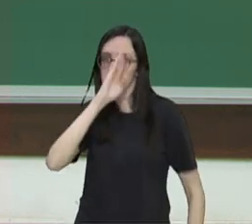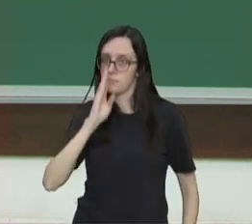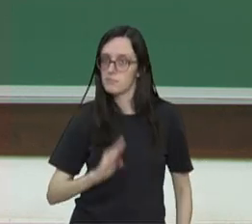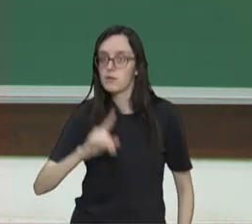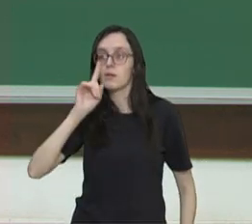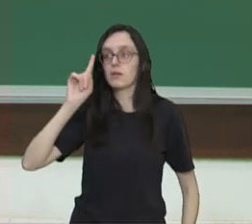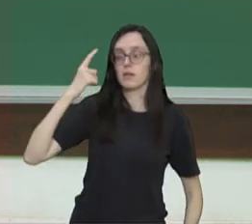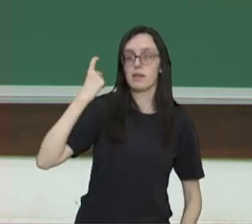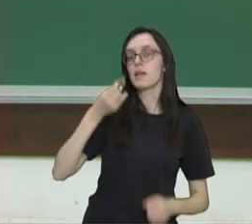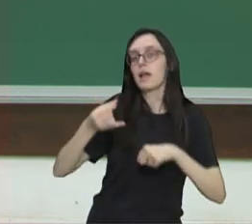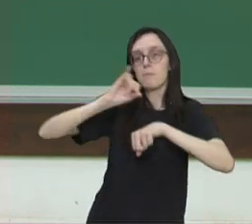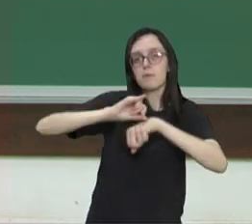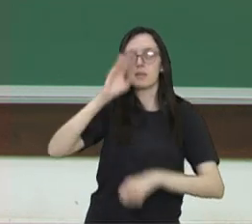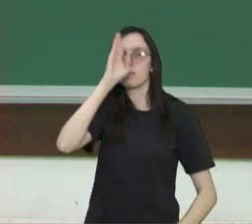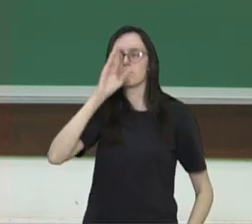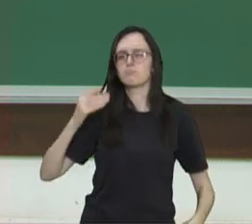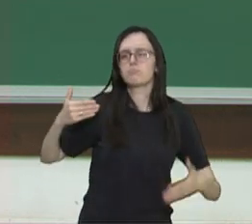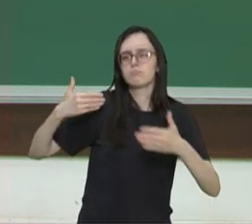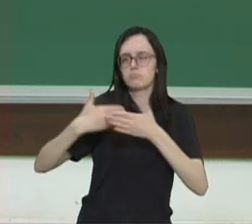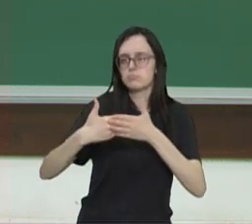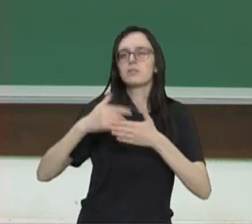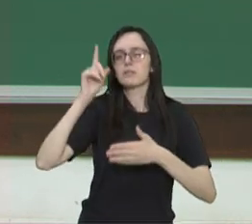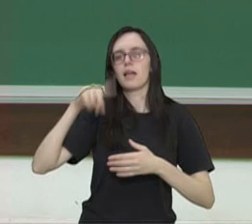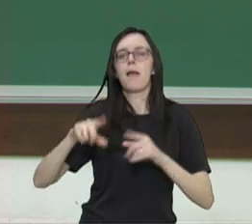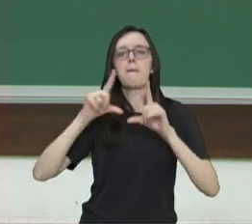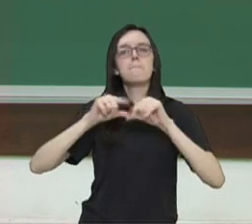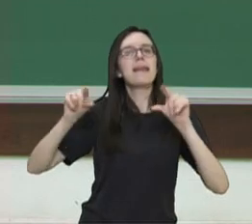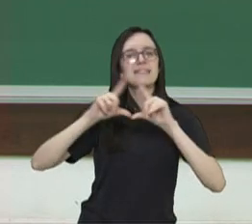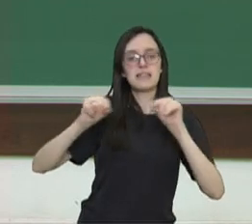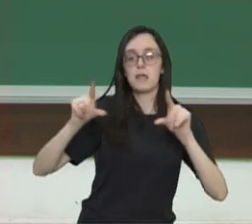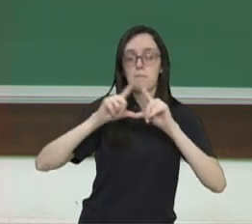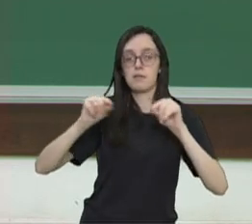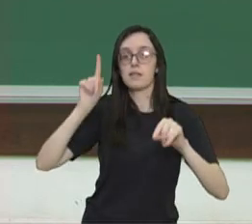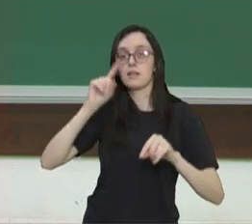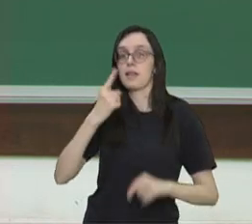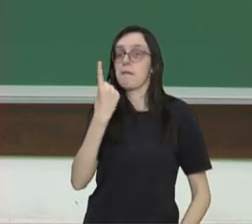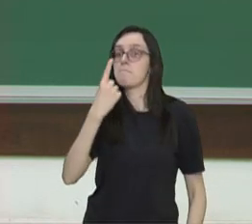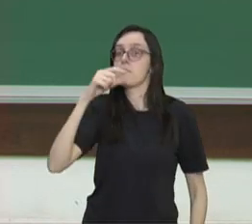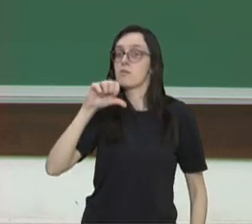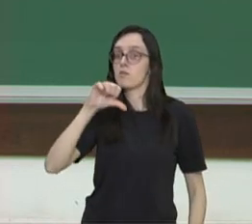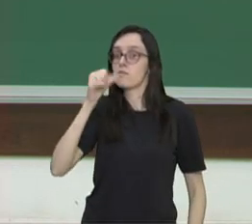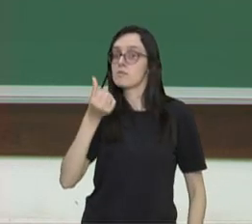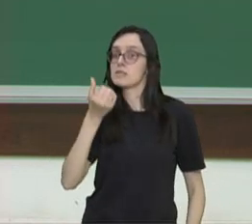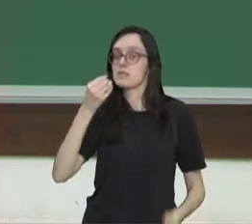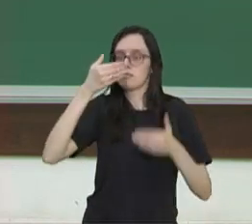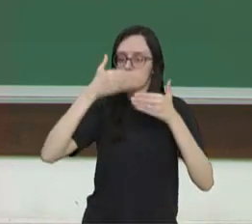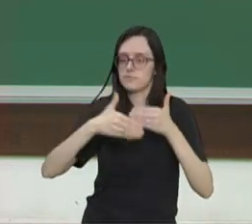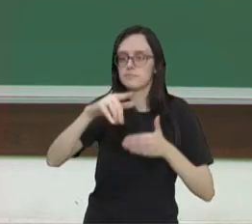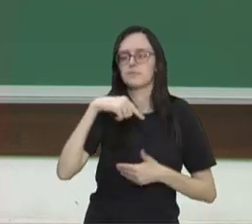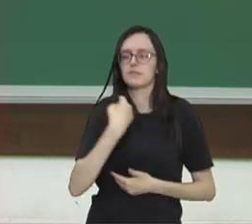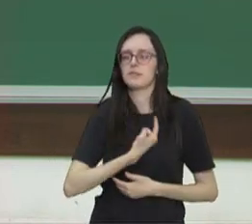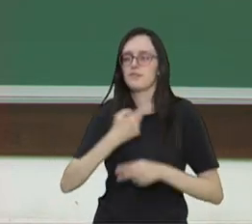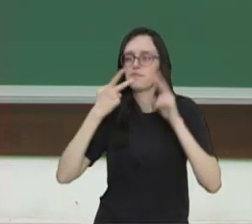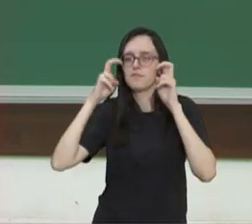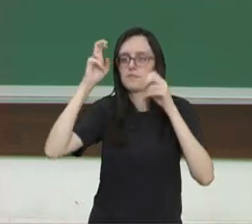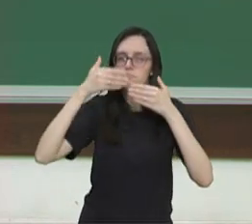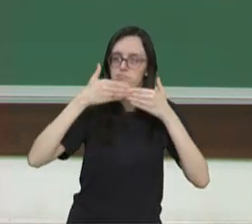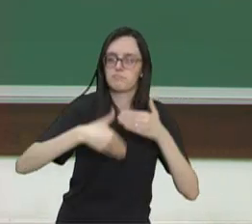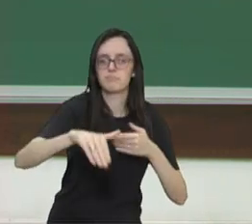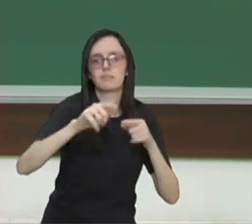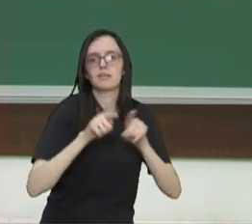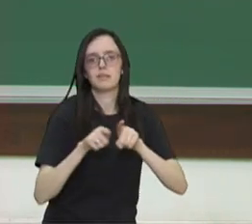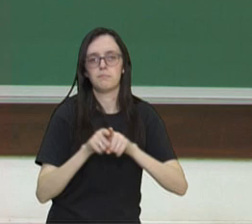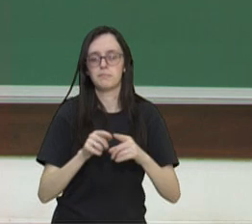Foi capital do Brasil até Brasília. E lembra que Brasília é de 1960. A gente vai falar disso mais para frente ao longo do ano